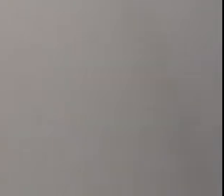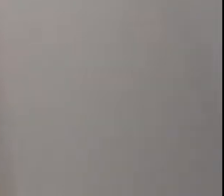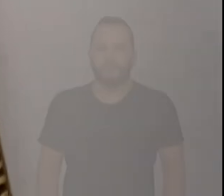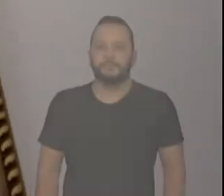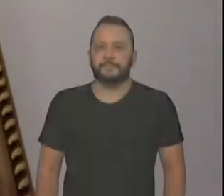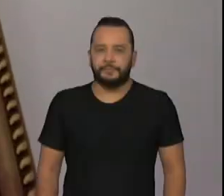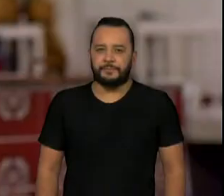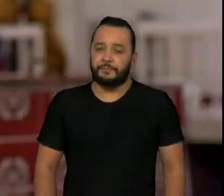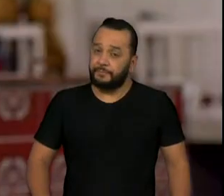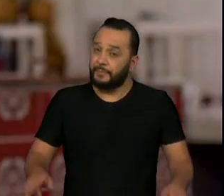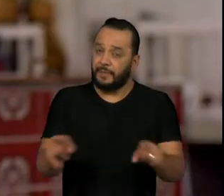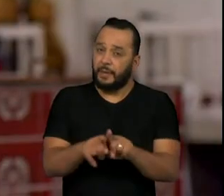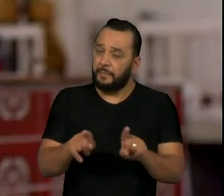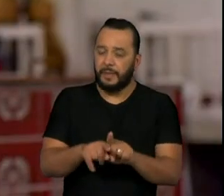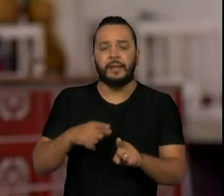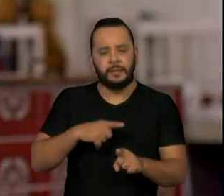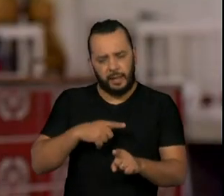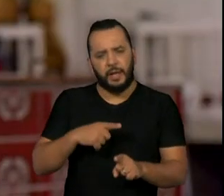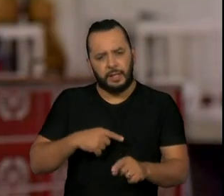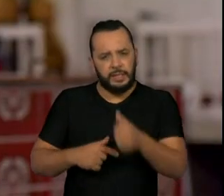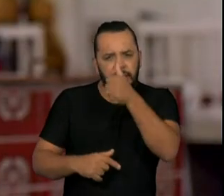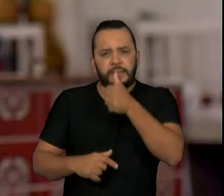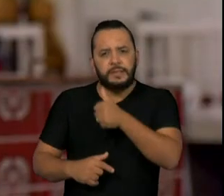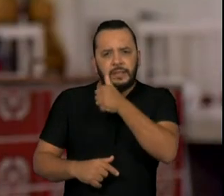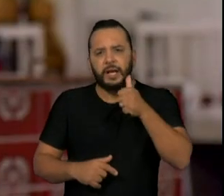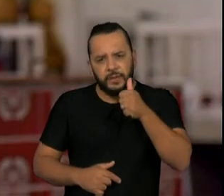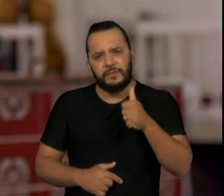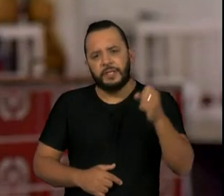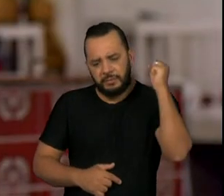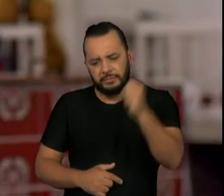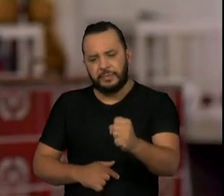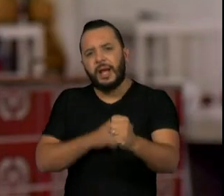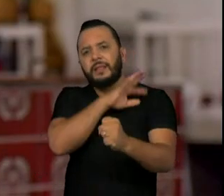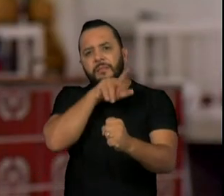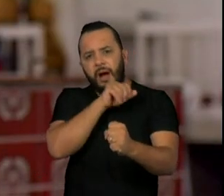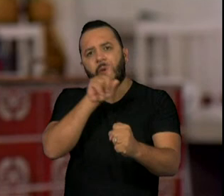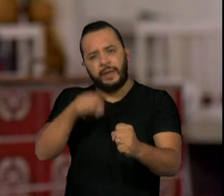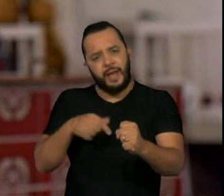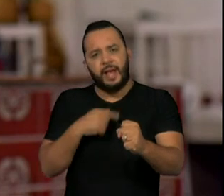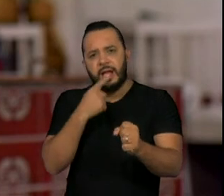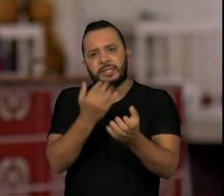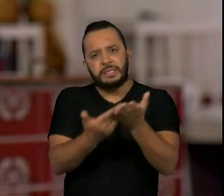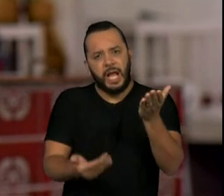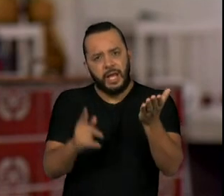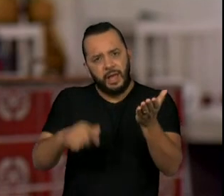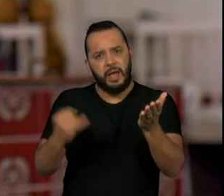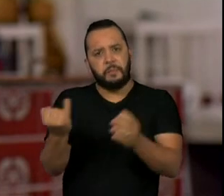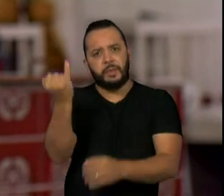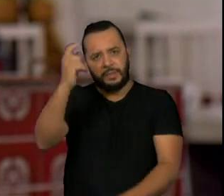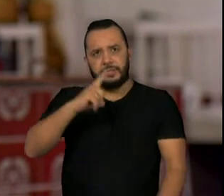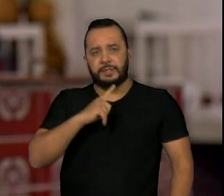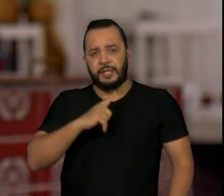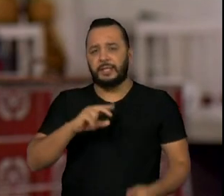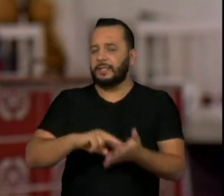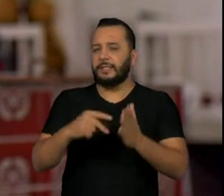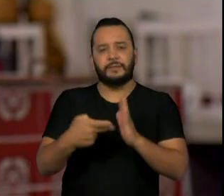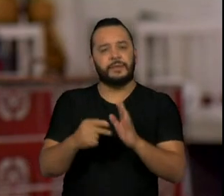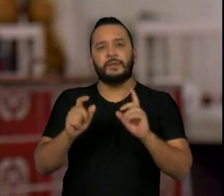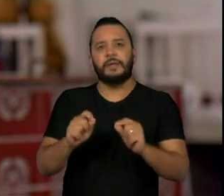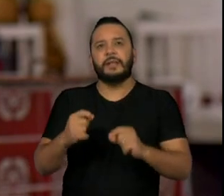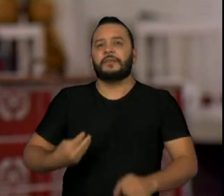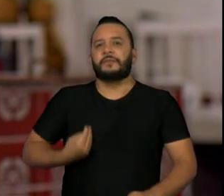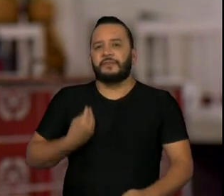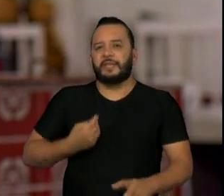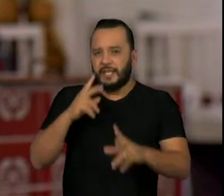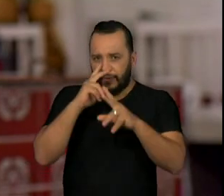E também tem a questão do sacrifício animal, que pra gente o Egé, o sangue, ele é de extrema importância, pois representa